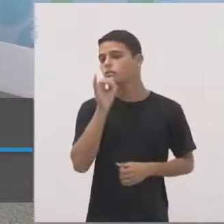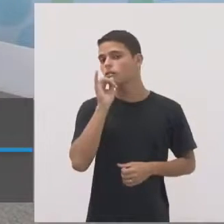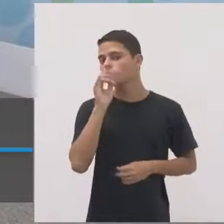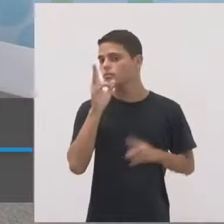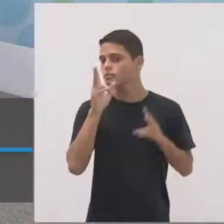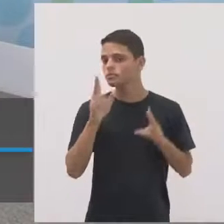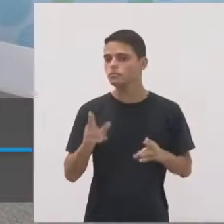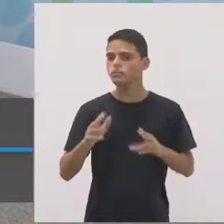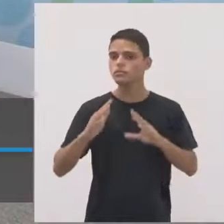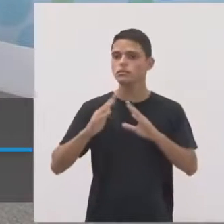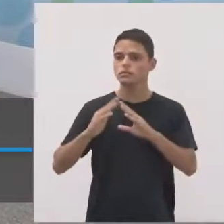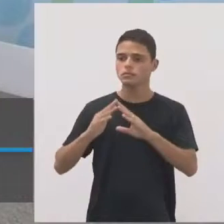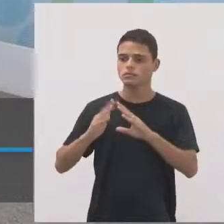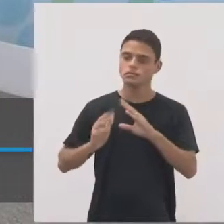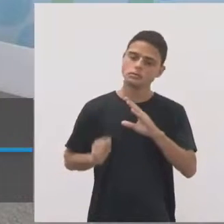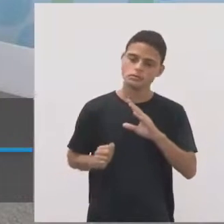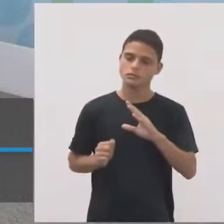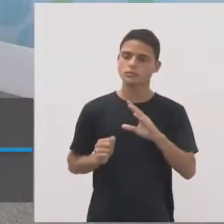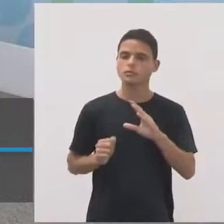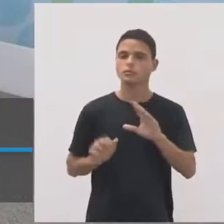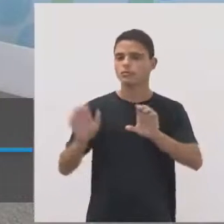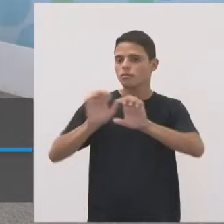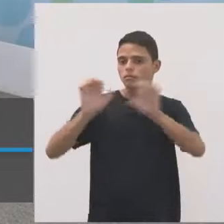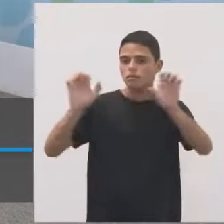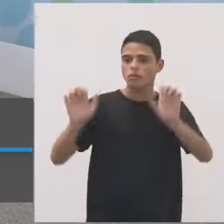eles vão fazer toda